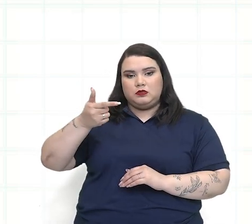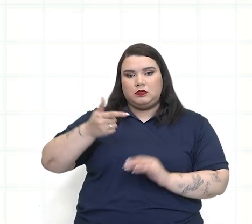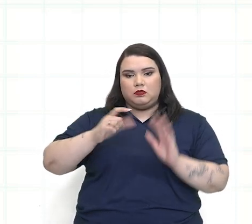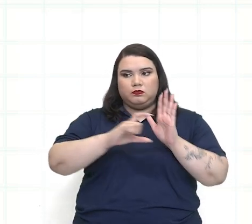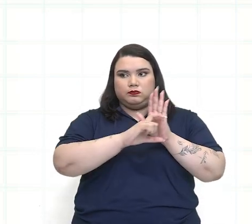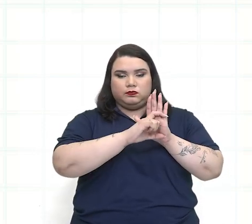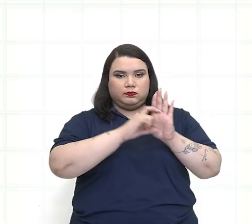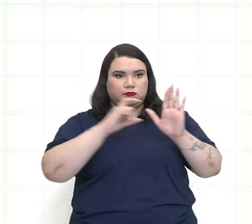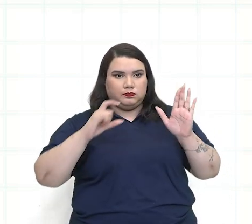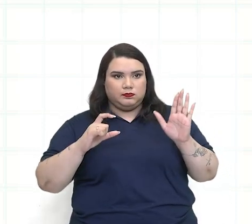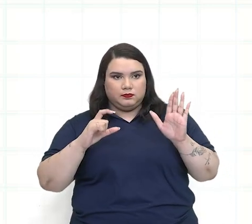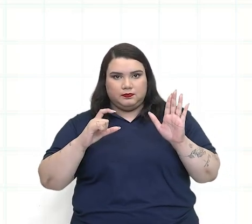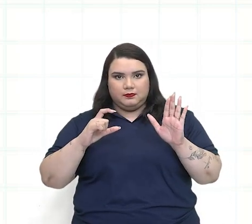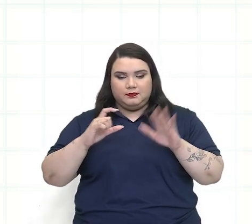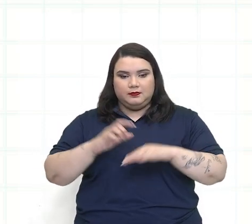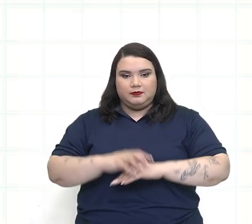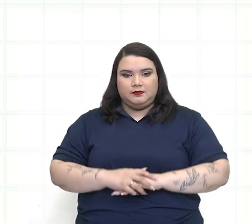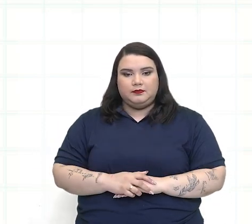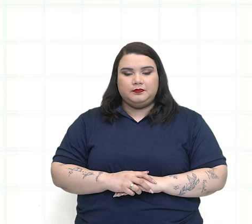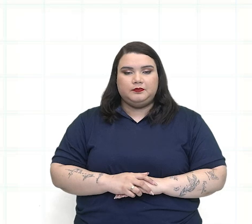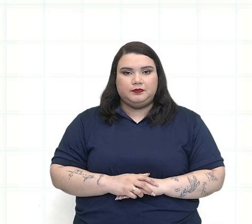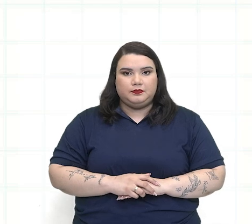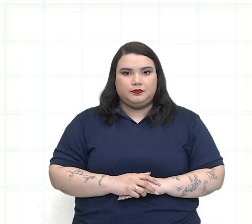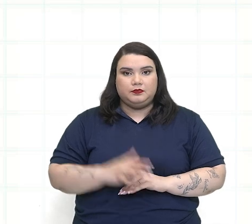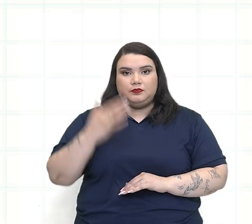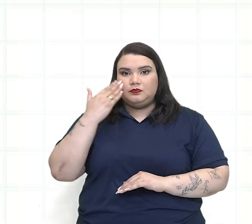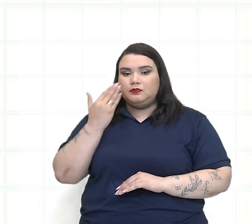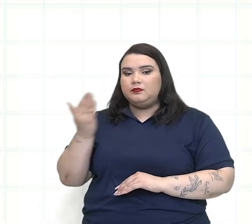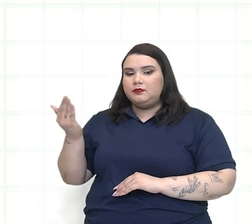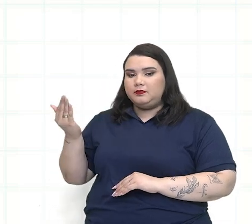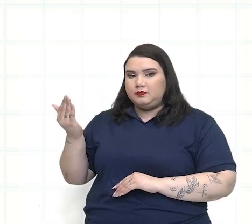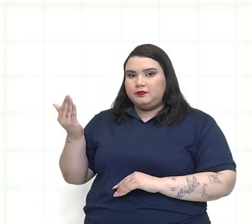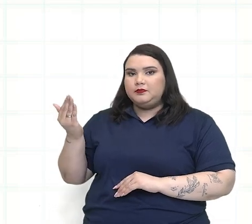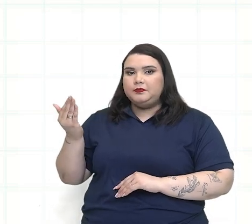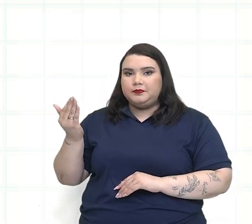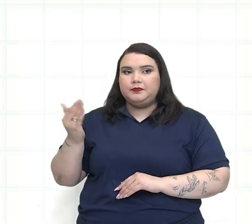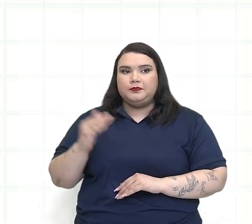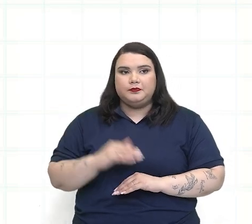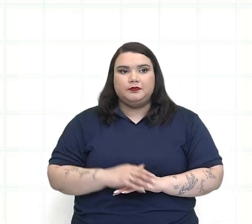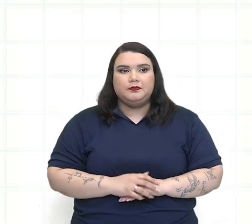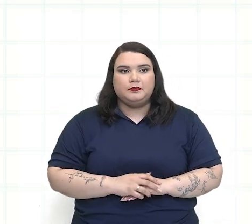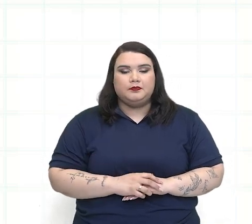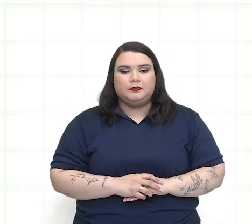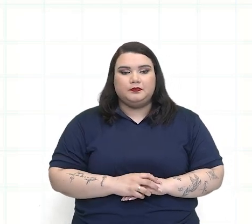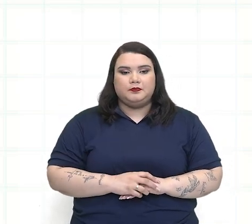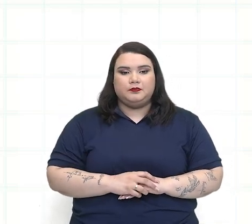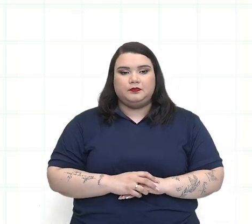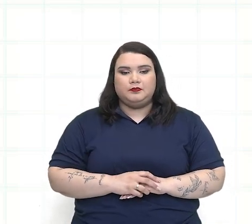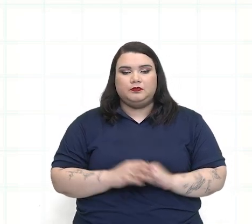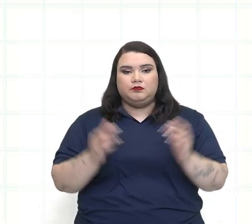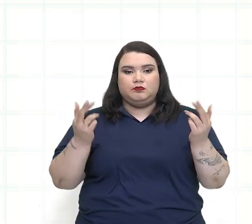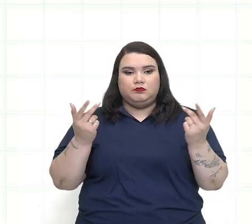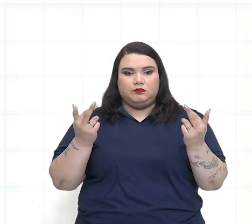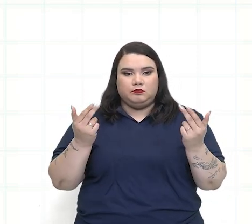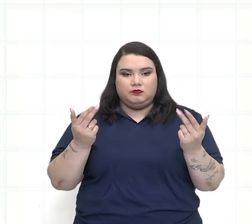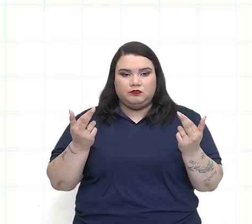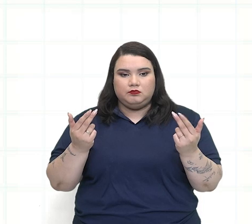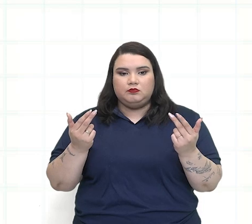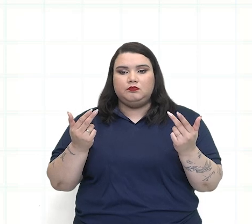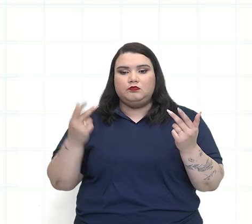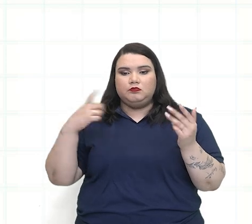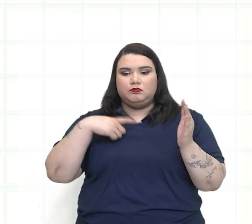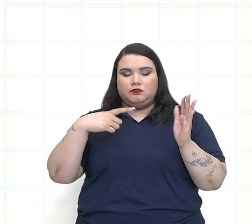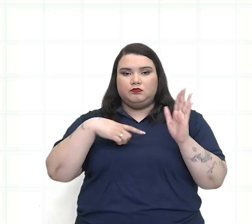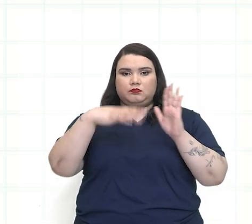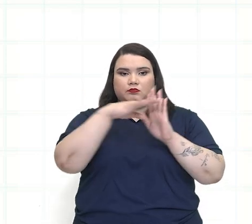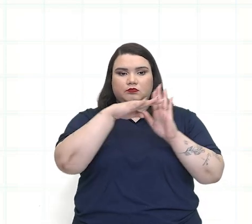aquilata o valor. Teus grandeiros da guarda não se inflamam de pudor. A mesma coisa, olha, ele